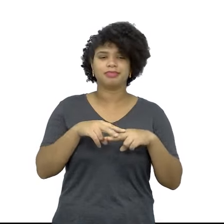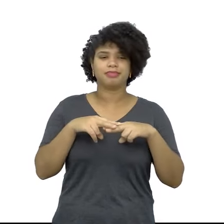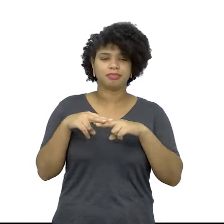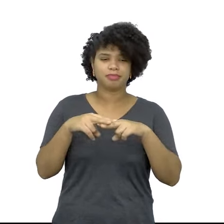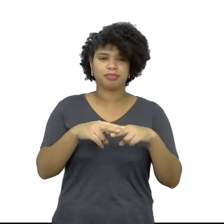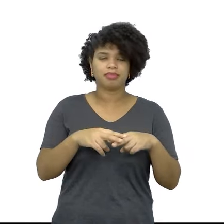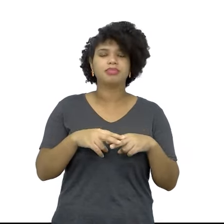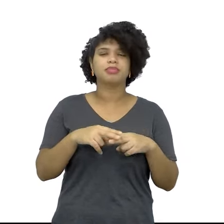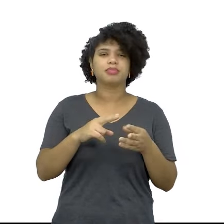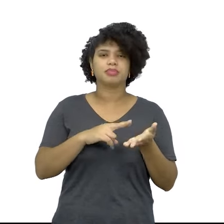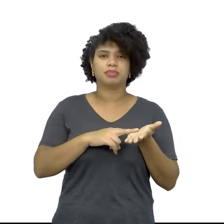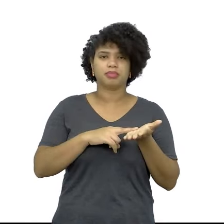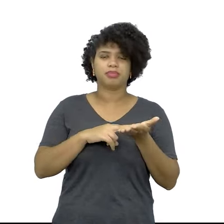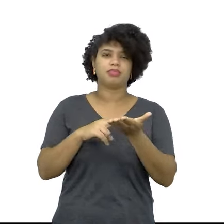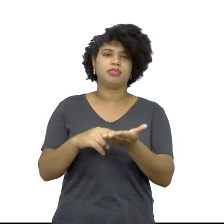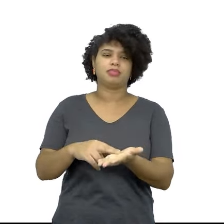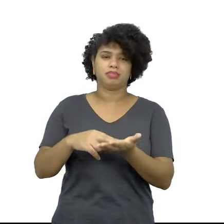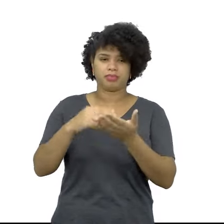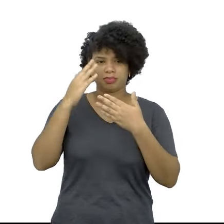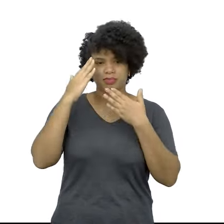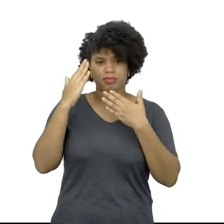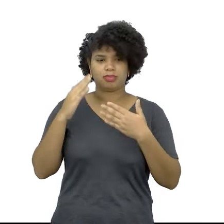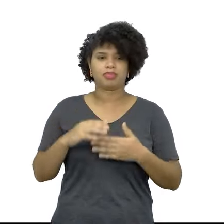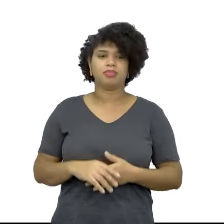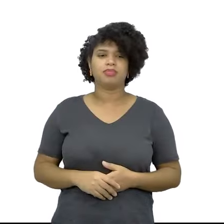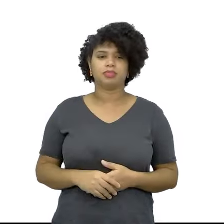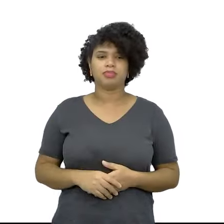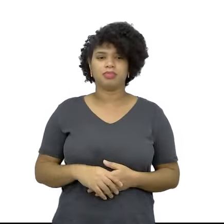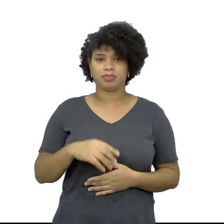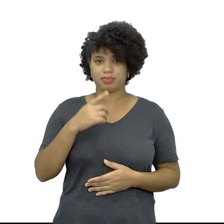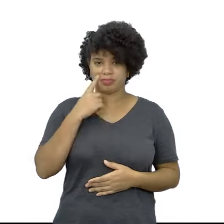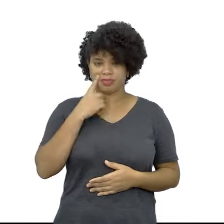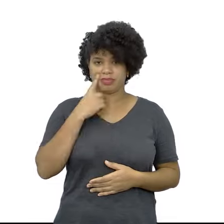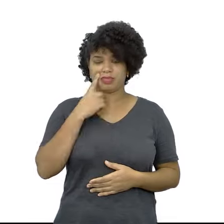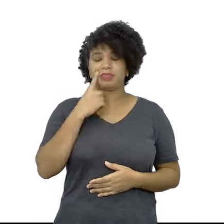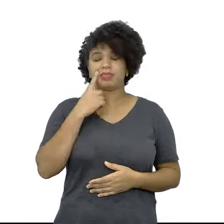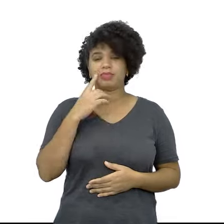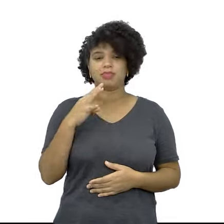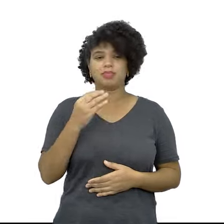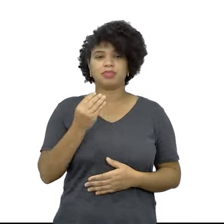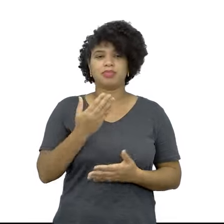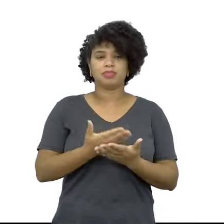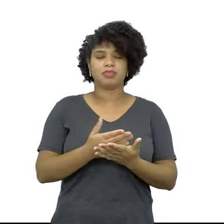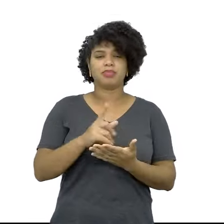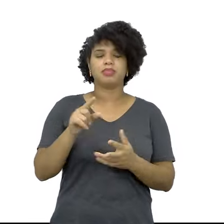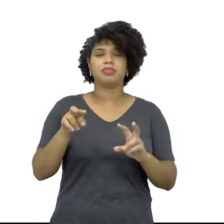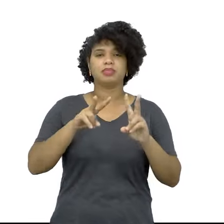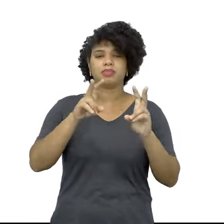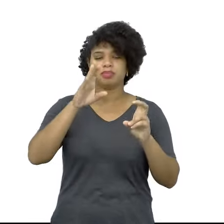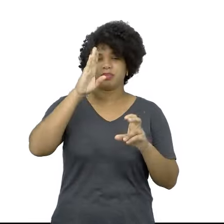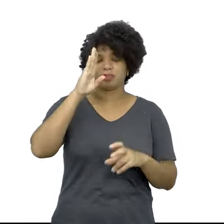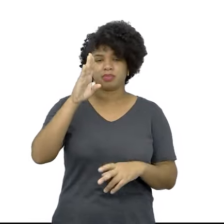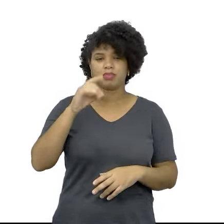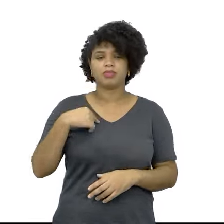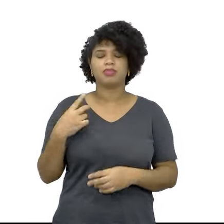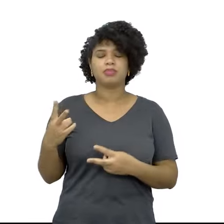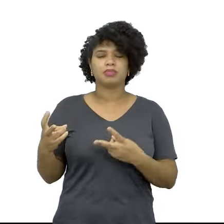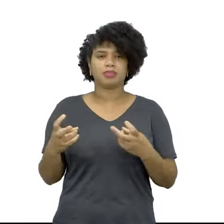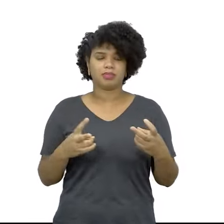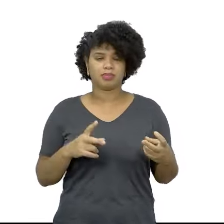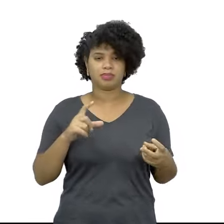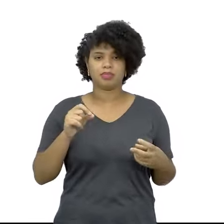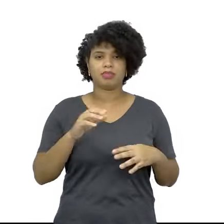enviando uma carta de agradecimento. Então, todas as aulas giram em torno de um tema comum, como vocês puderam perceber, né, que